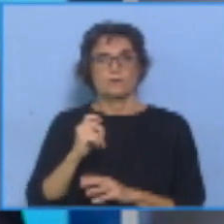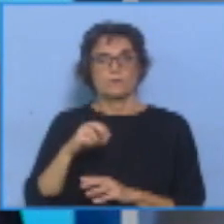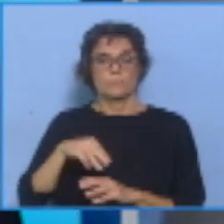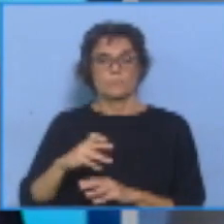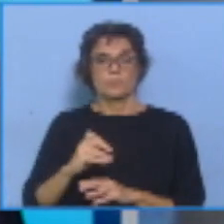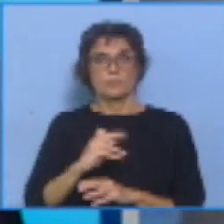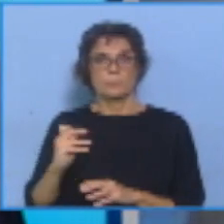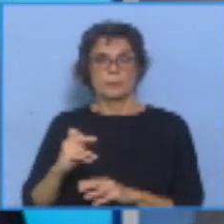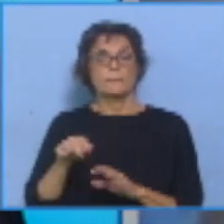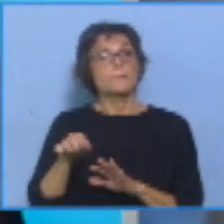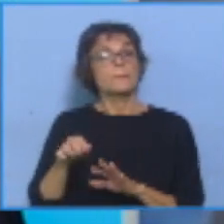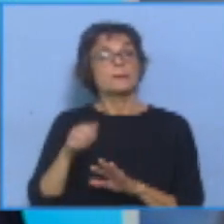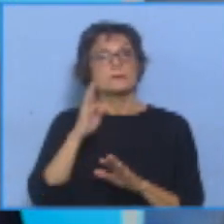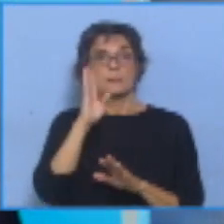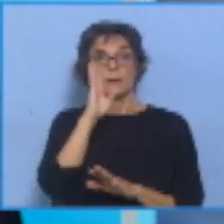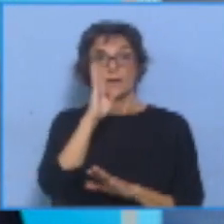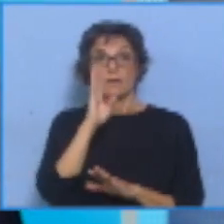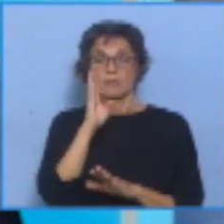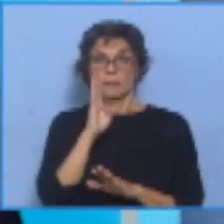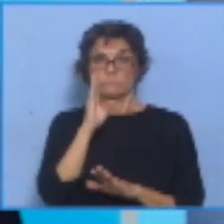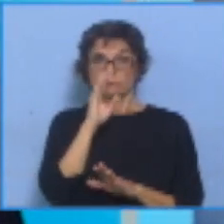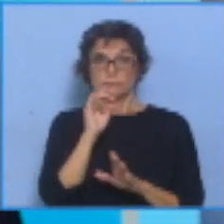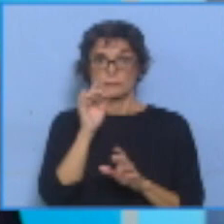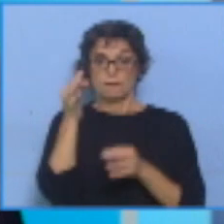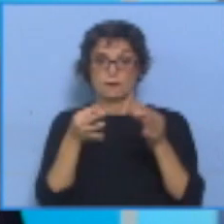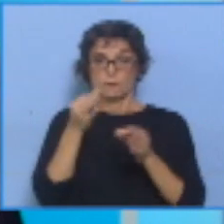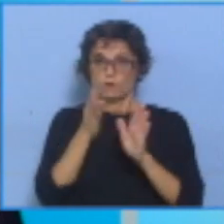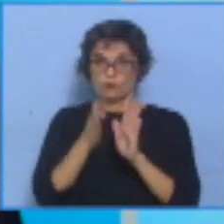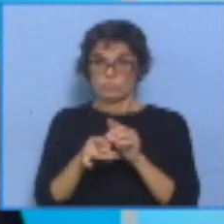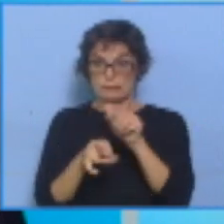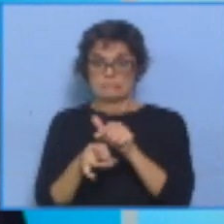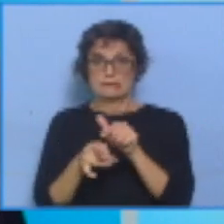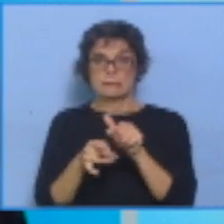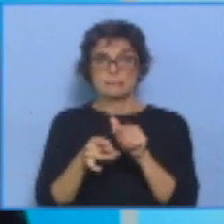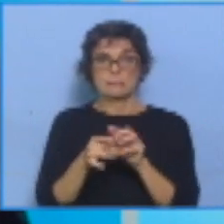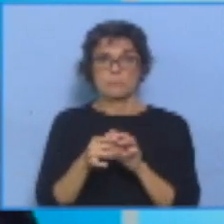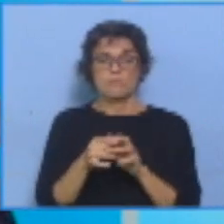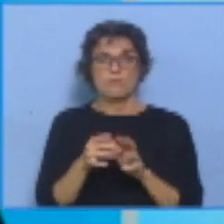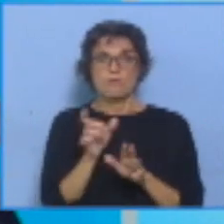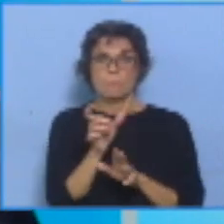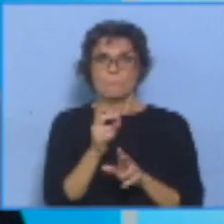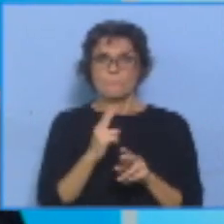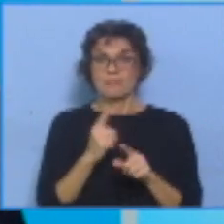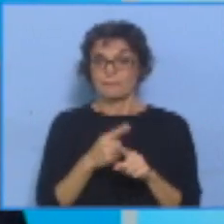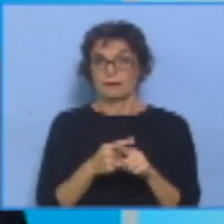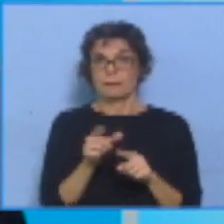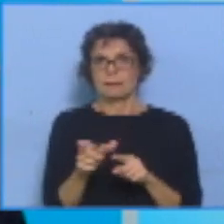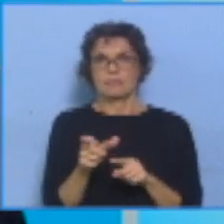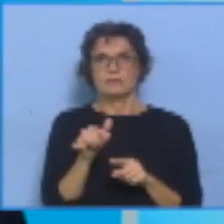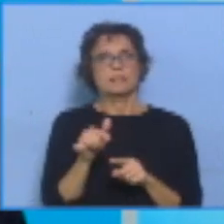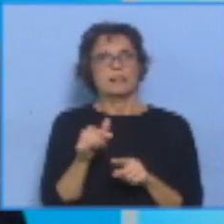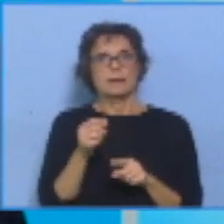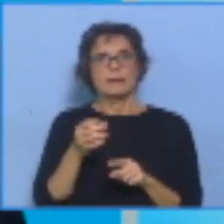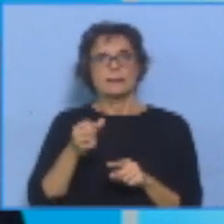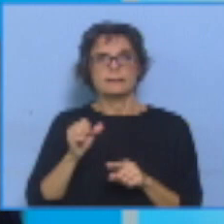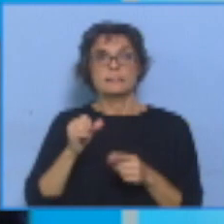e, portanto, em toda a intervenção política de Sofia, não há uma outra Sofia a fazer